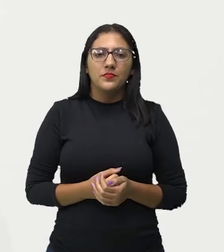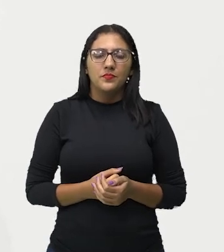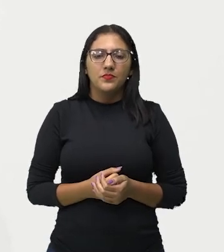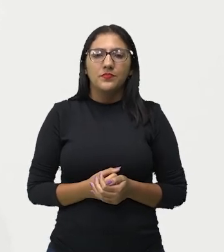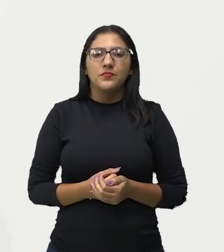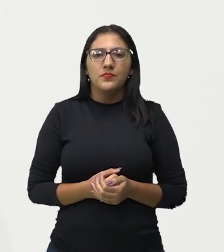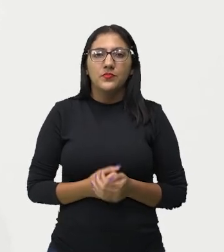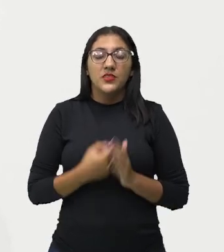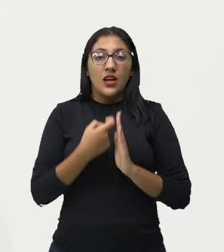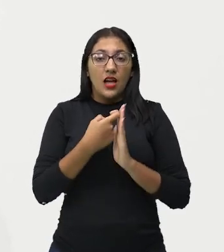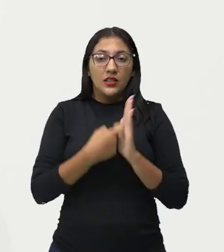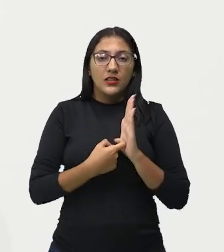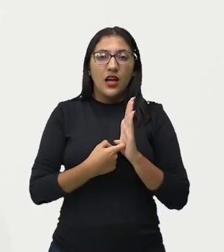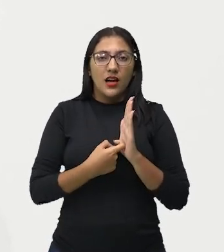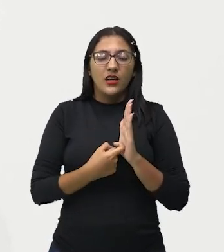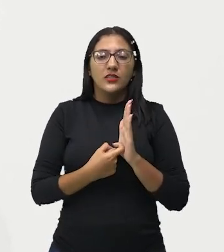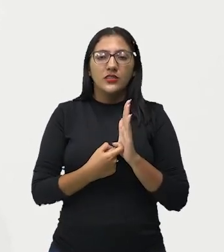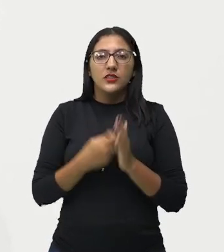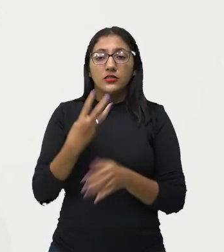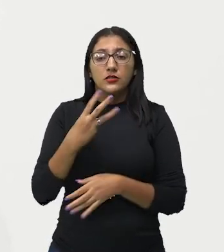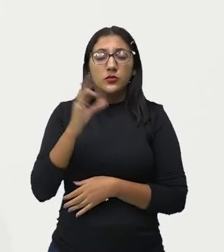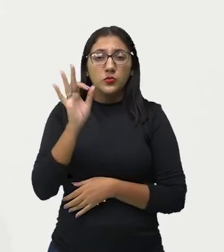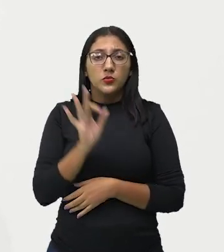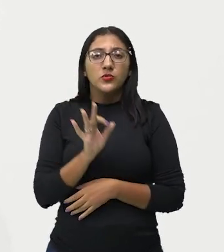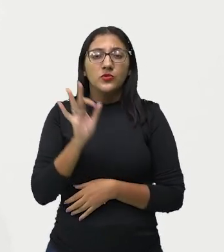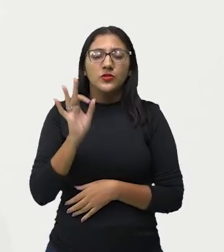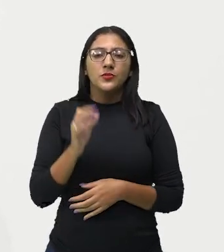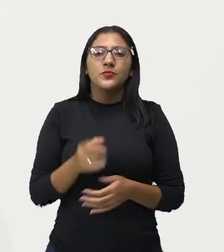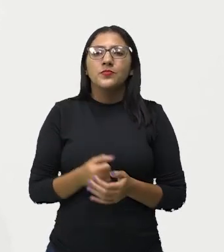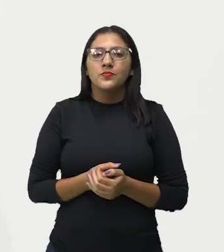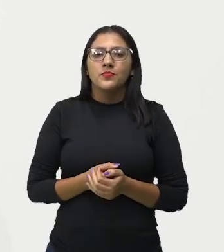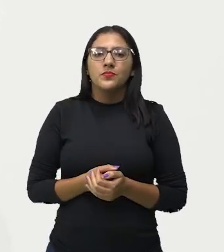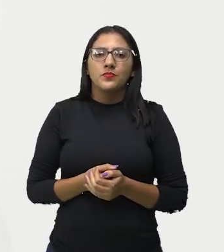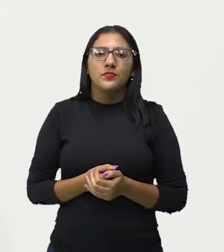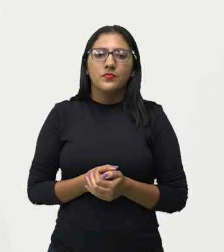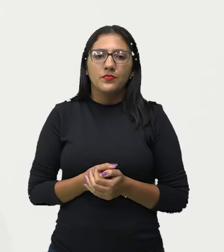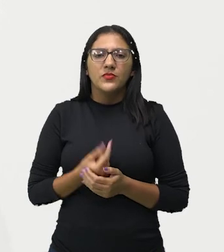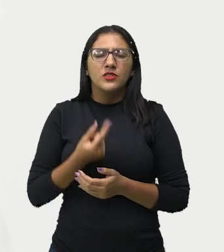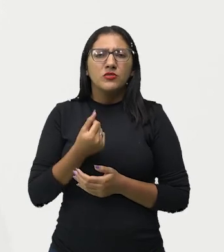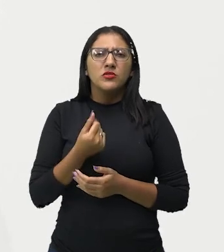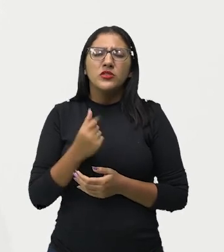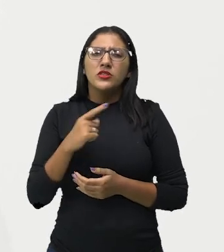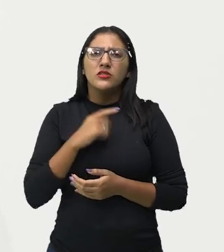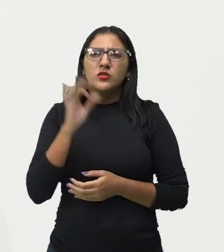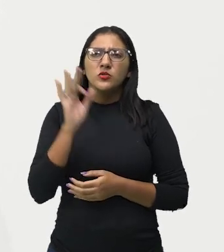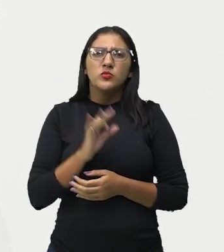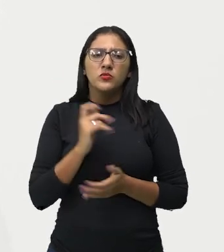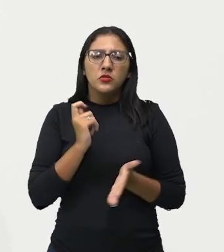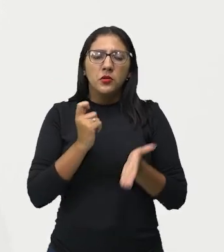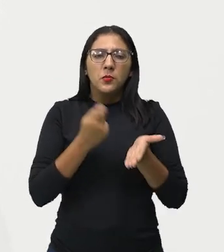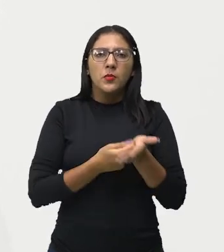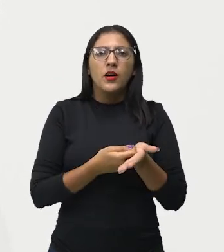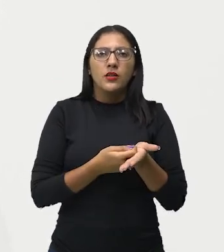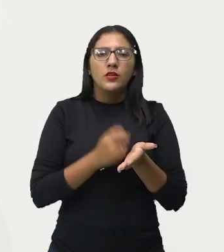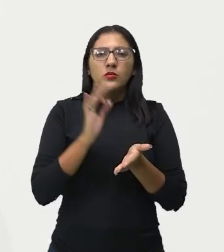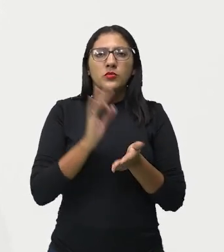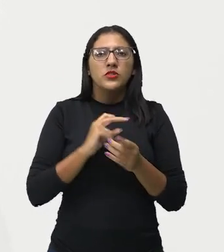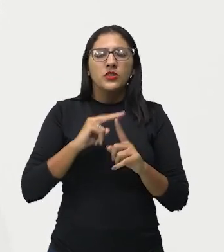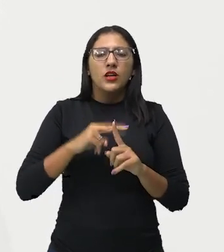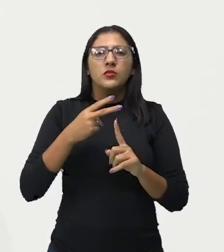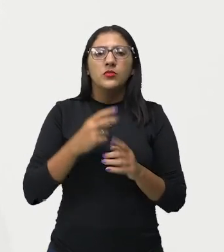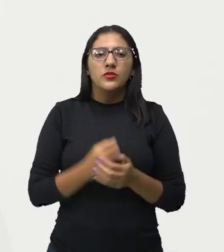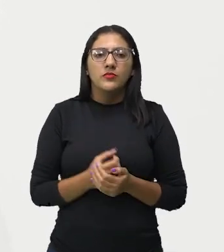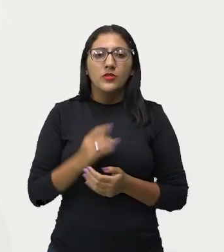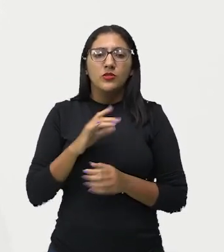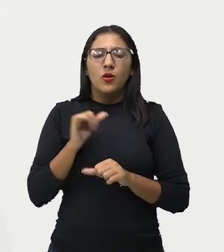A uma taxa, que é o I, de 3%. Quanto Marta pagou de juros? Pessoal, juros é só a